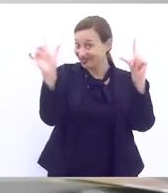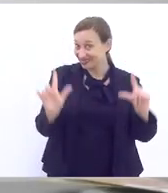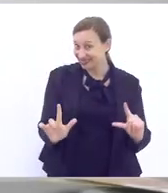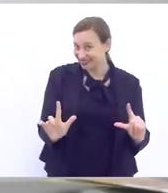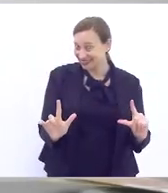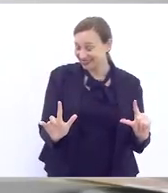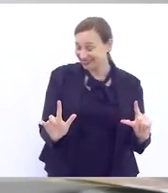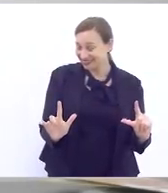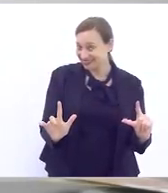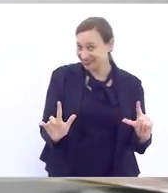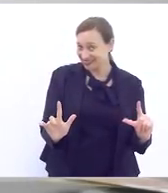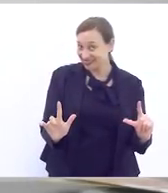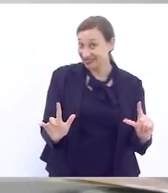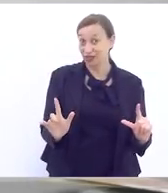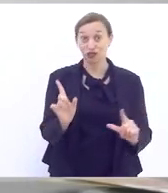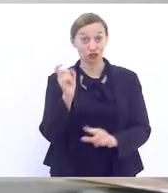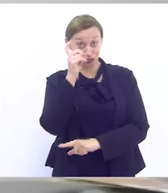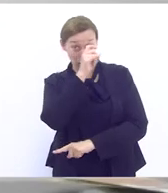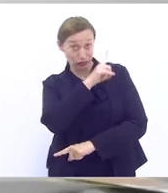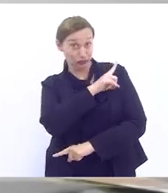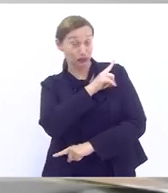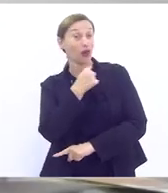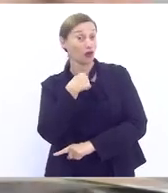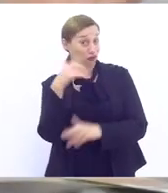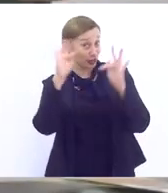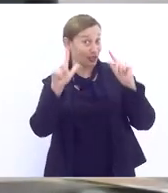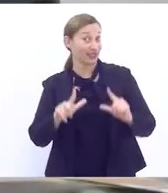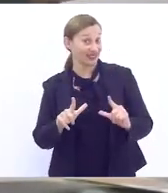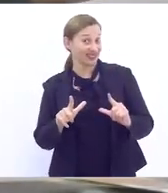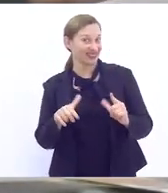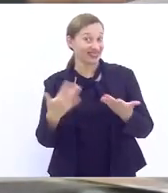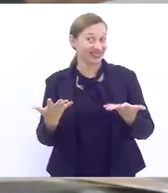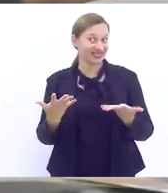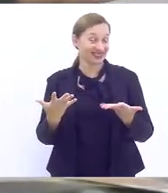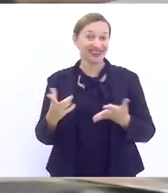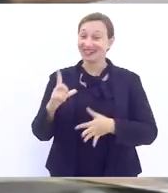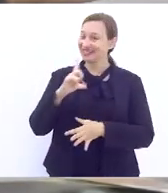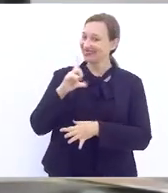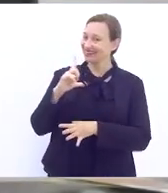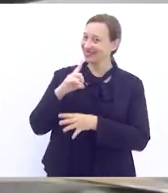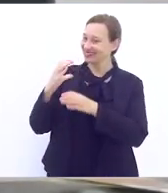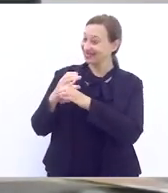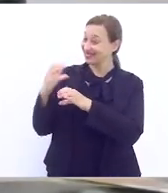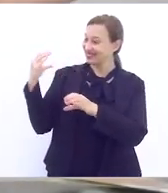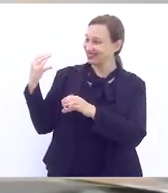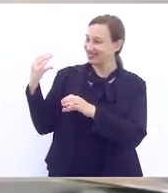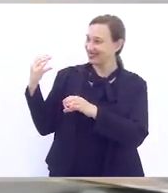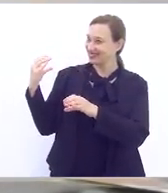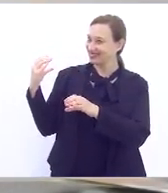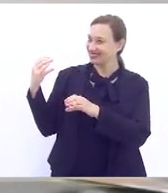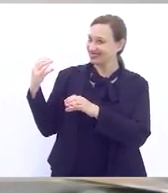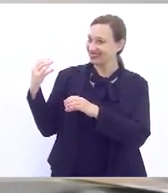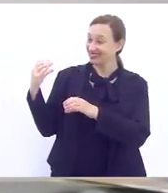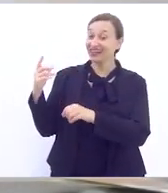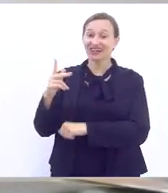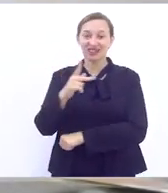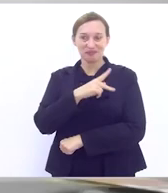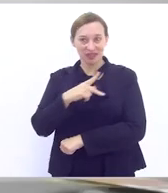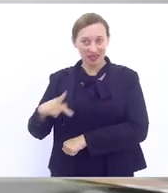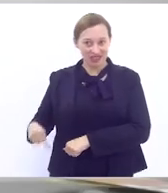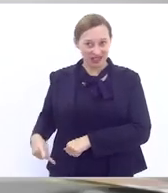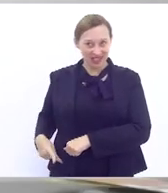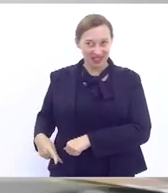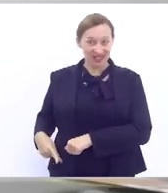que é Rara eu ter um engenheiro na presidência do Instituto